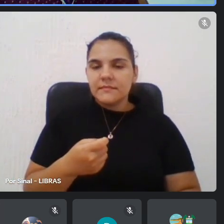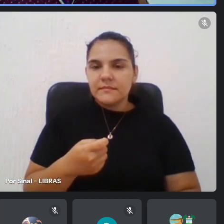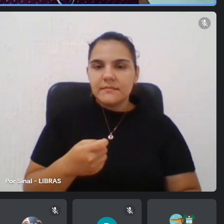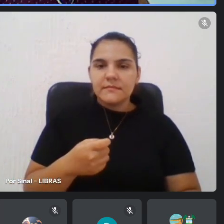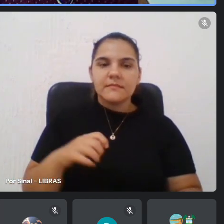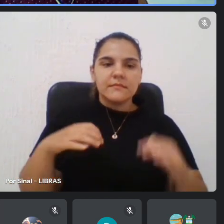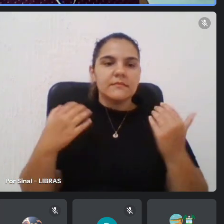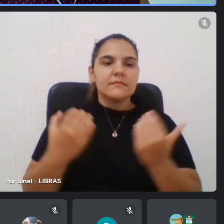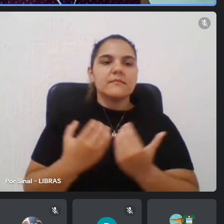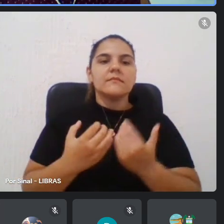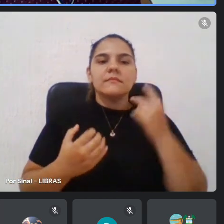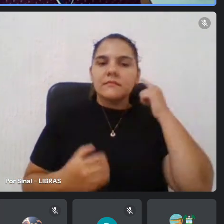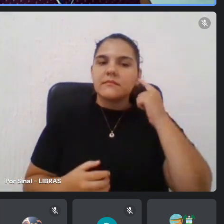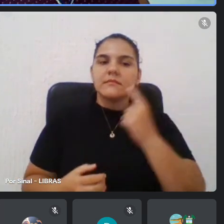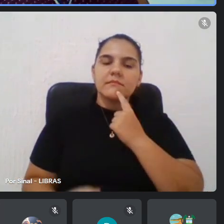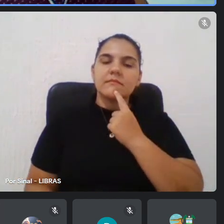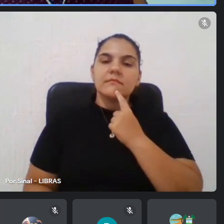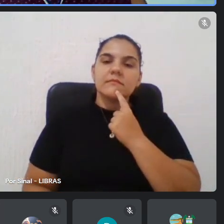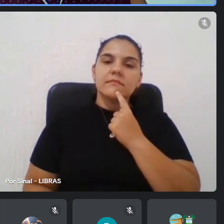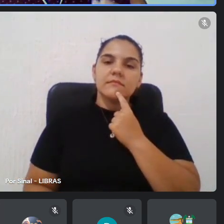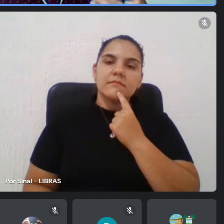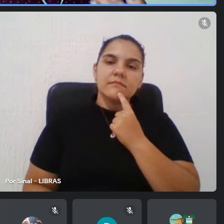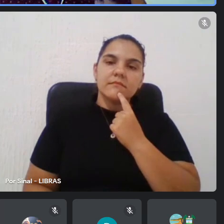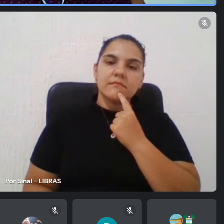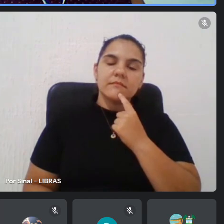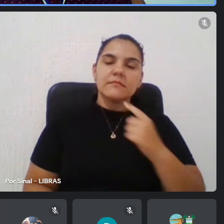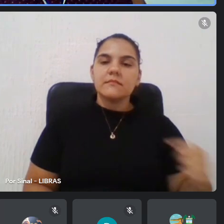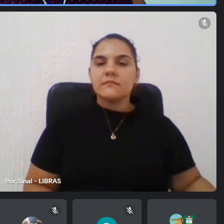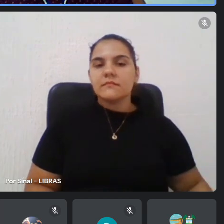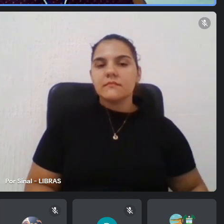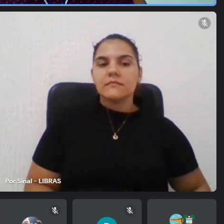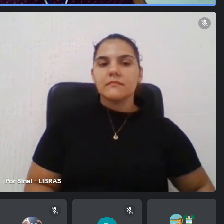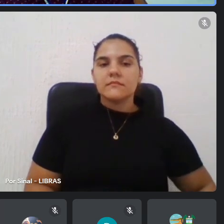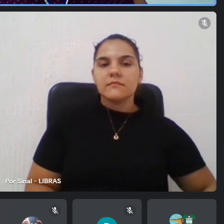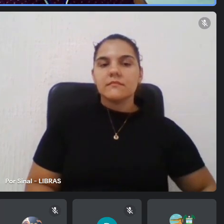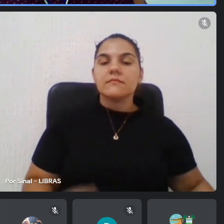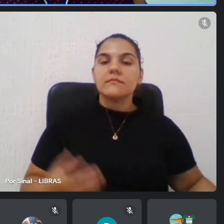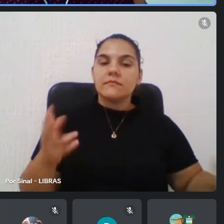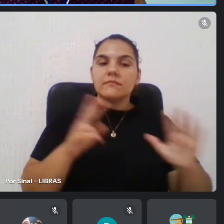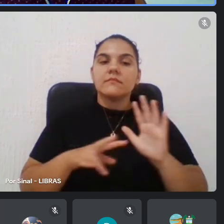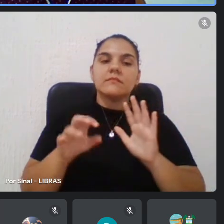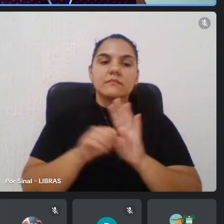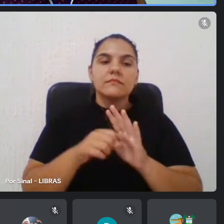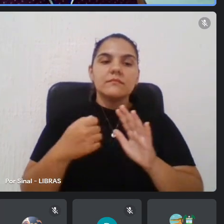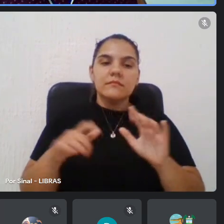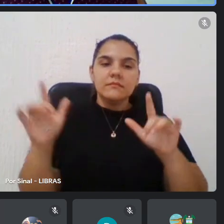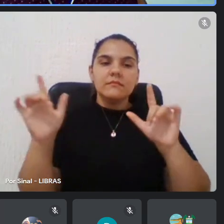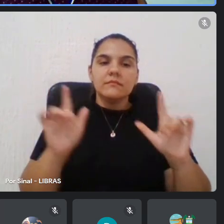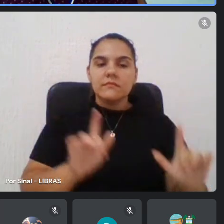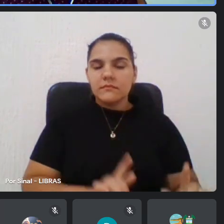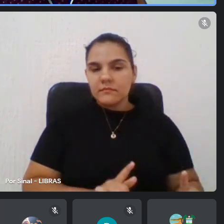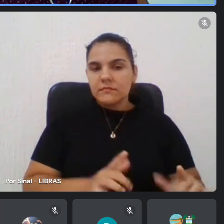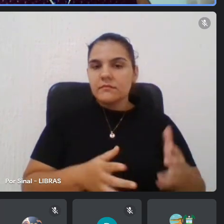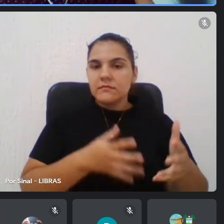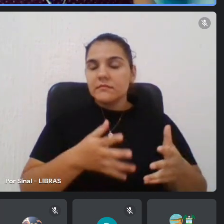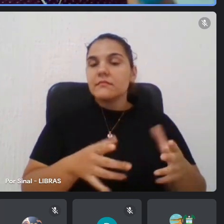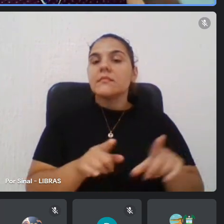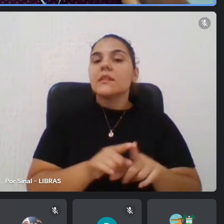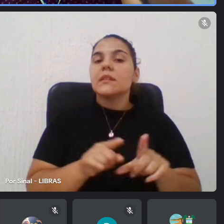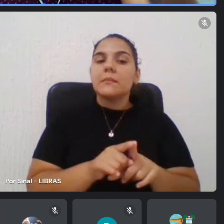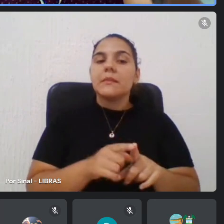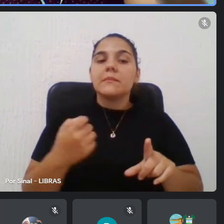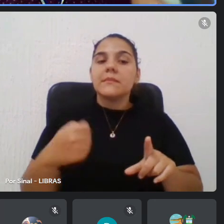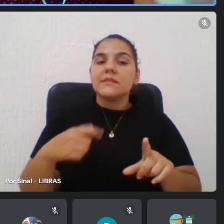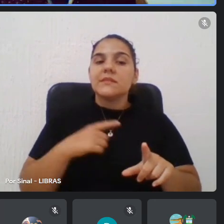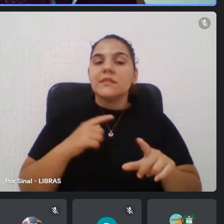na comunidade surda. Então, o audiovisual, além da janela de libras, tem que vir a legenda descritiva, que é quando